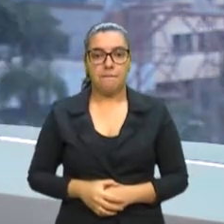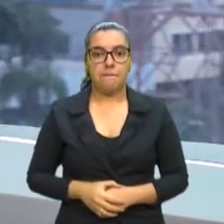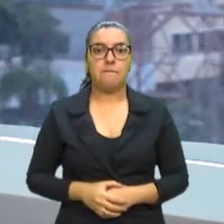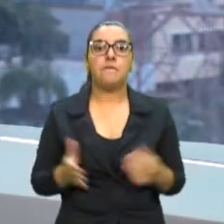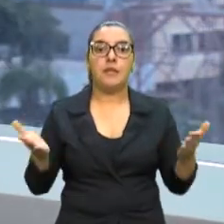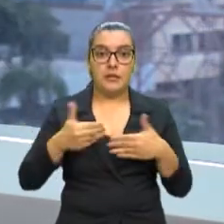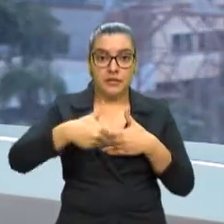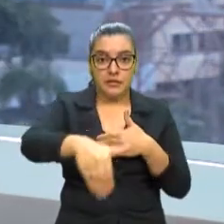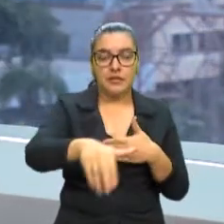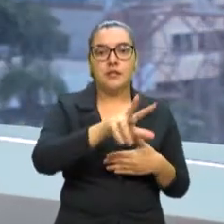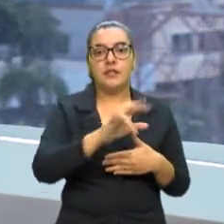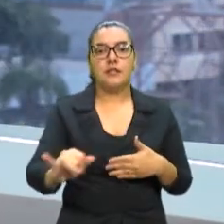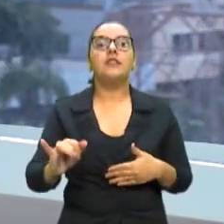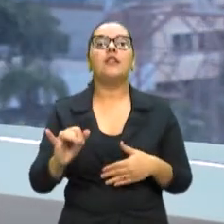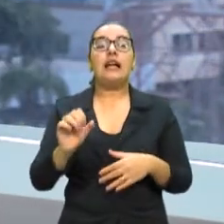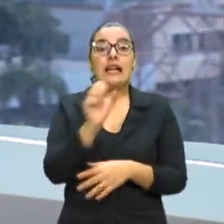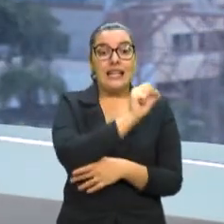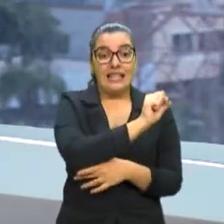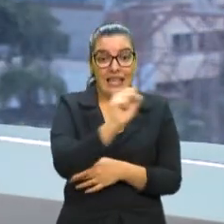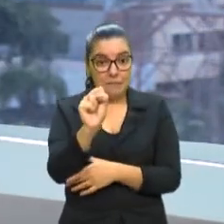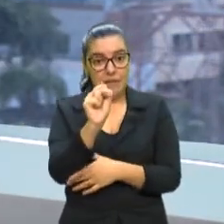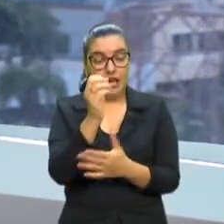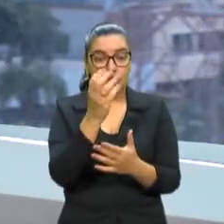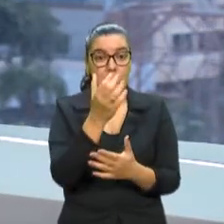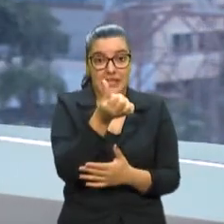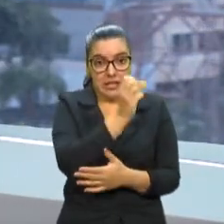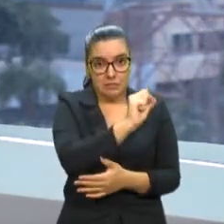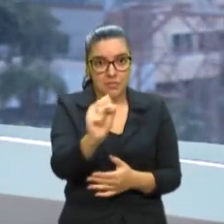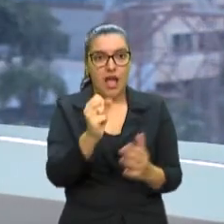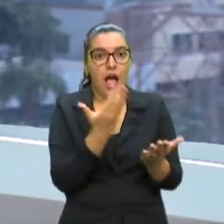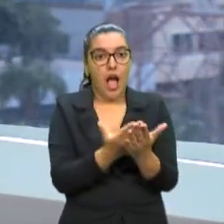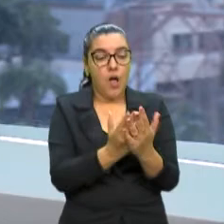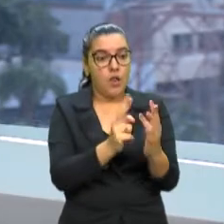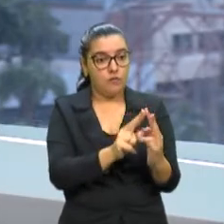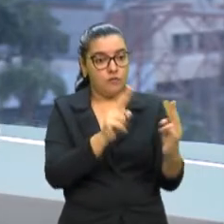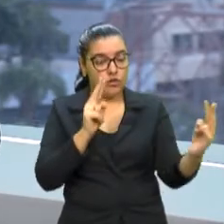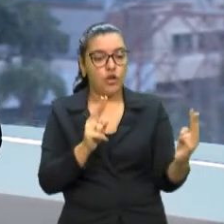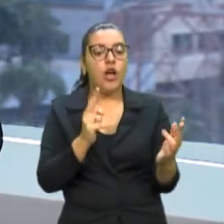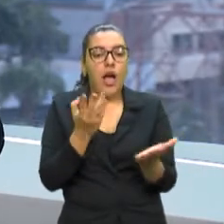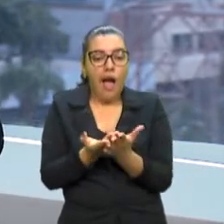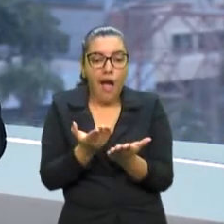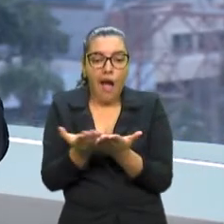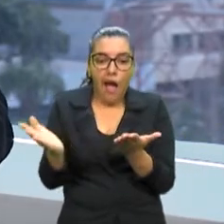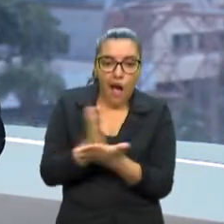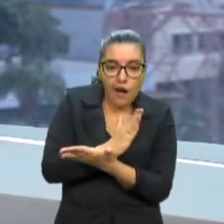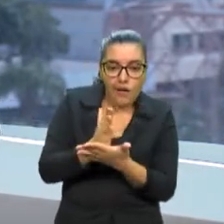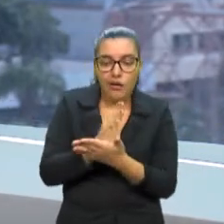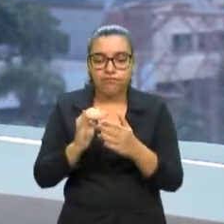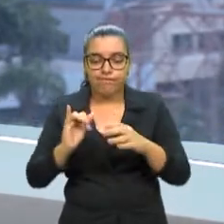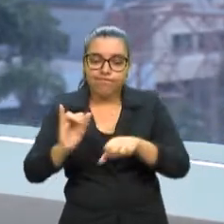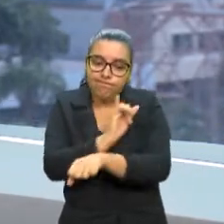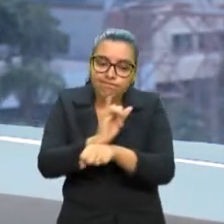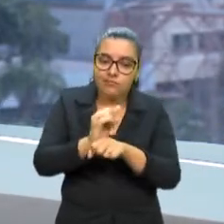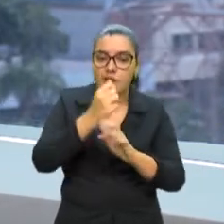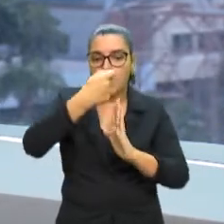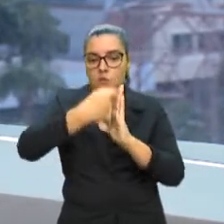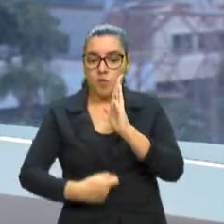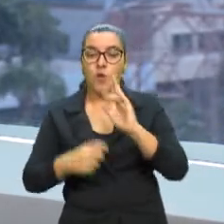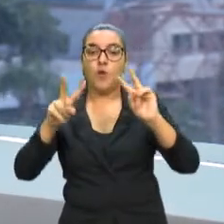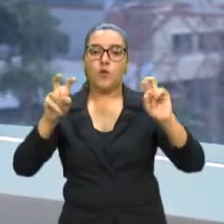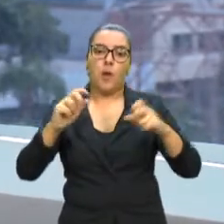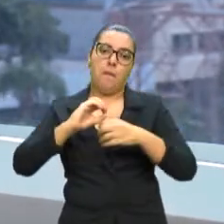mais, depois de um semestre de aulas remotas, estudantes aprimoram a elaboração de redações na preparação para o